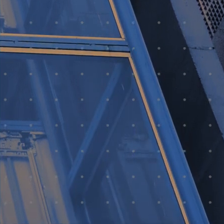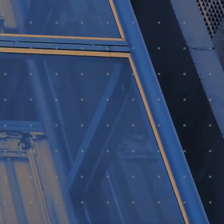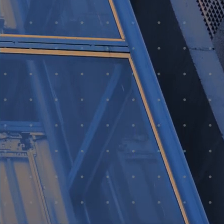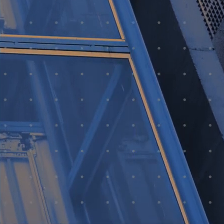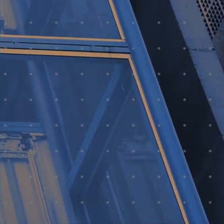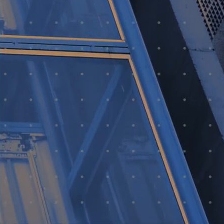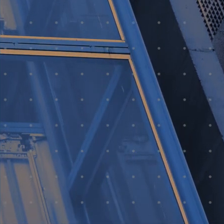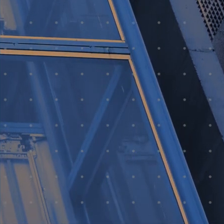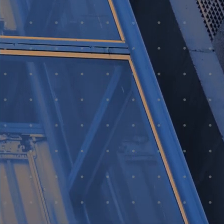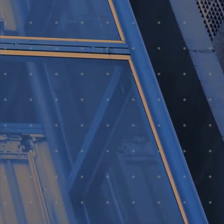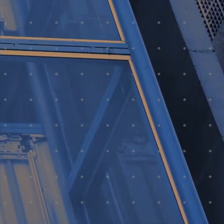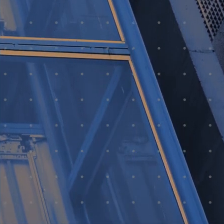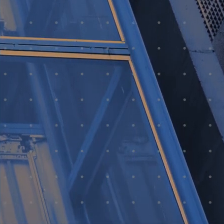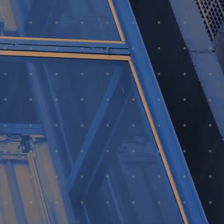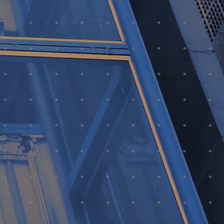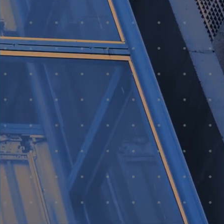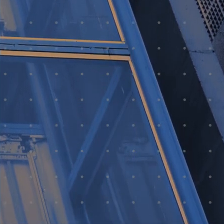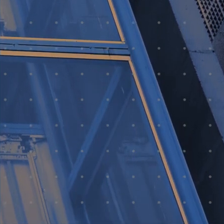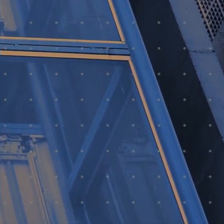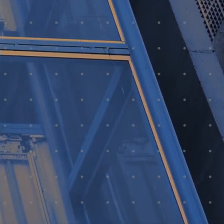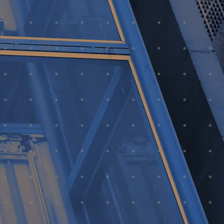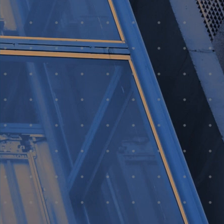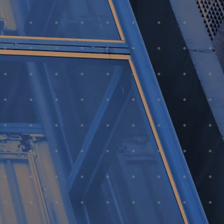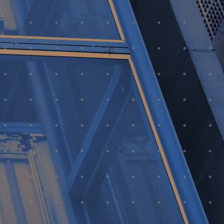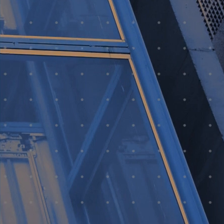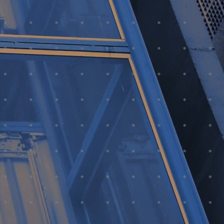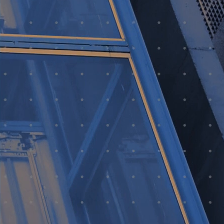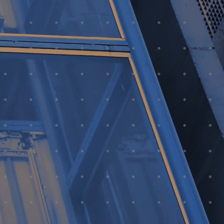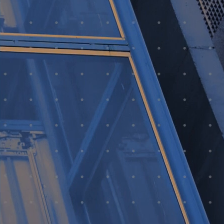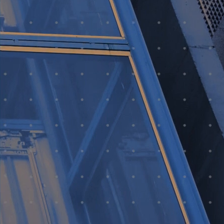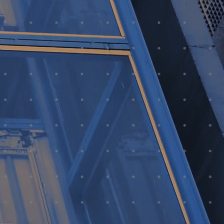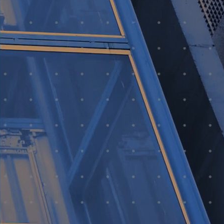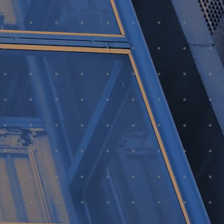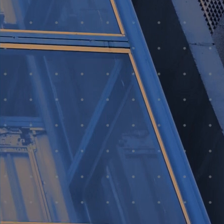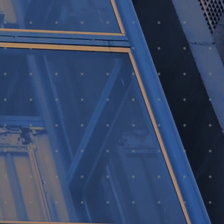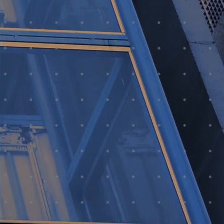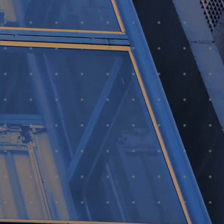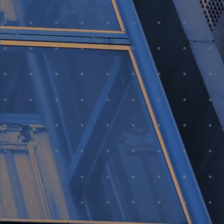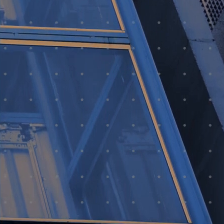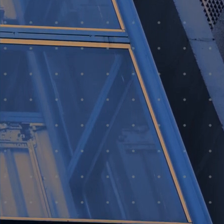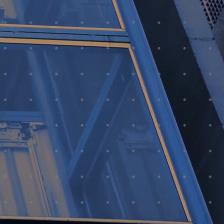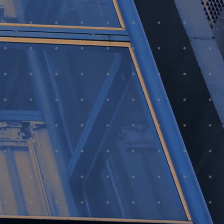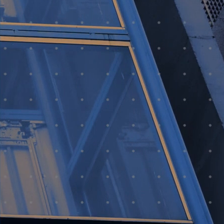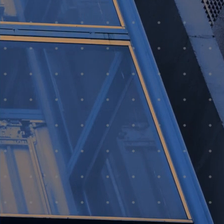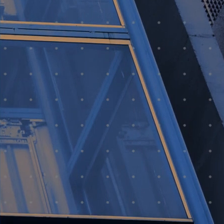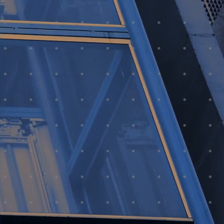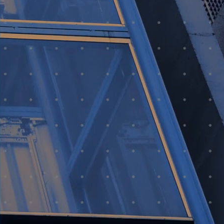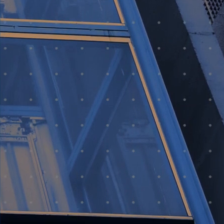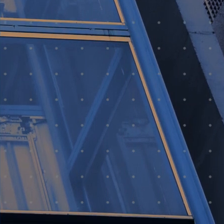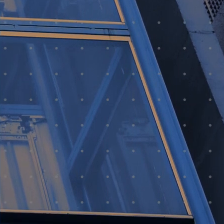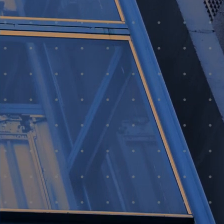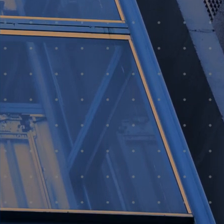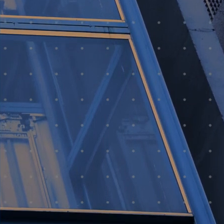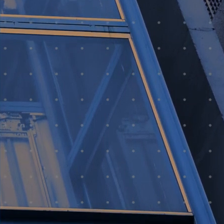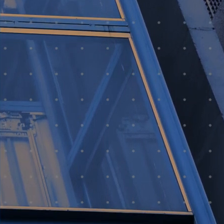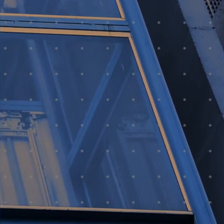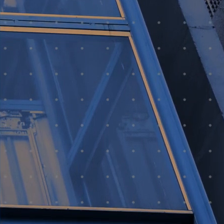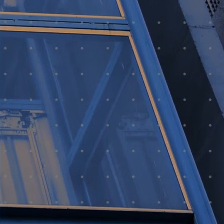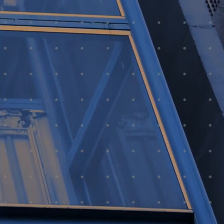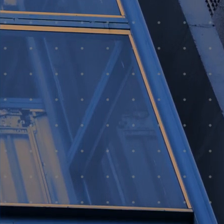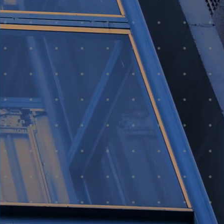de carga e descarga de mercadoria, ajudante de obras, analista de negócios, assistente de